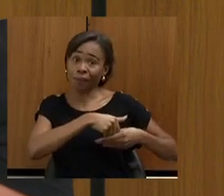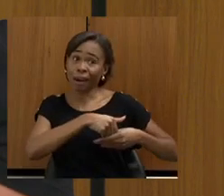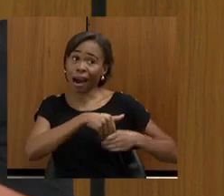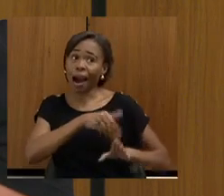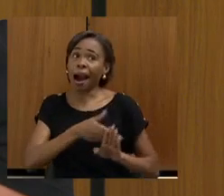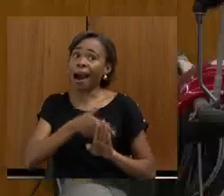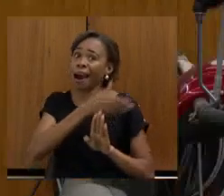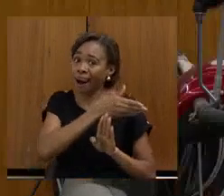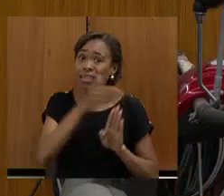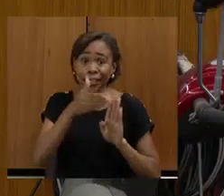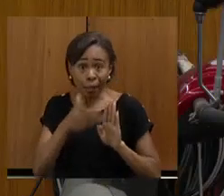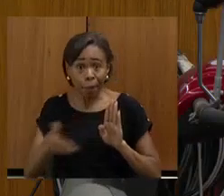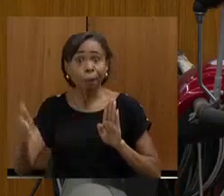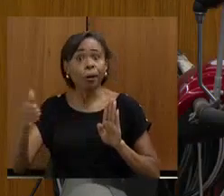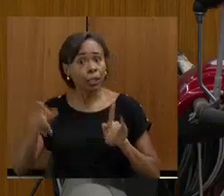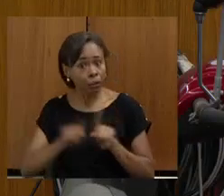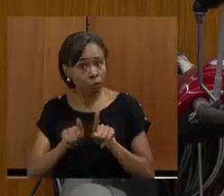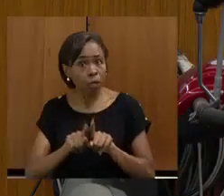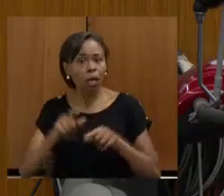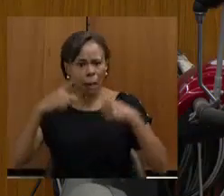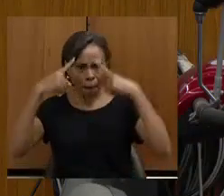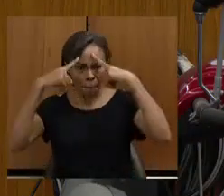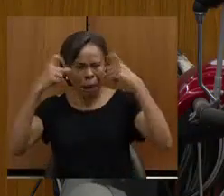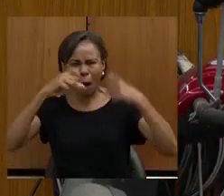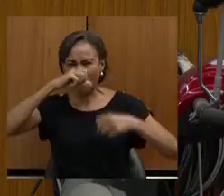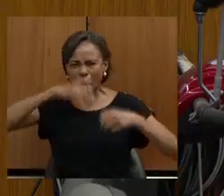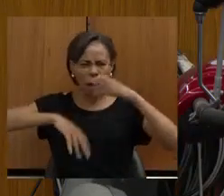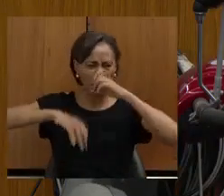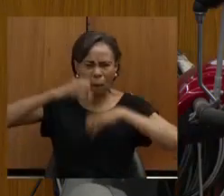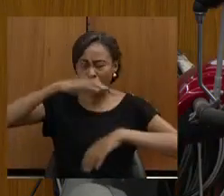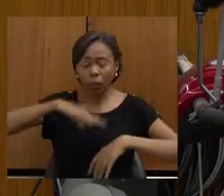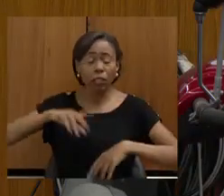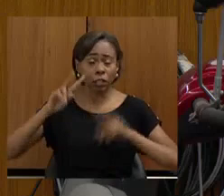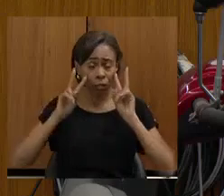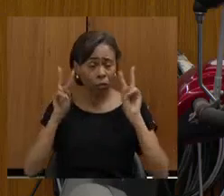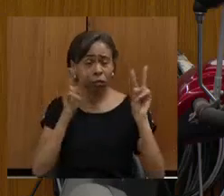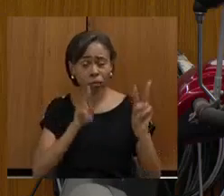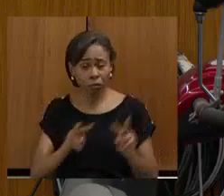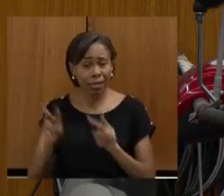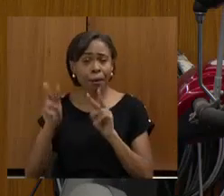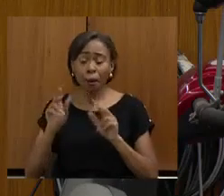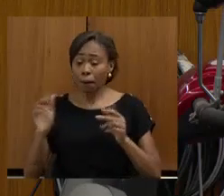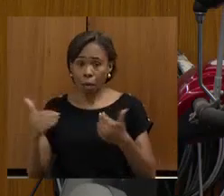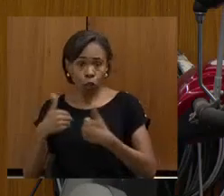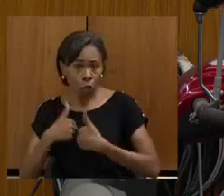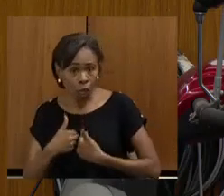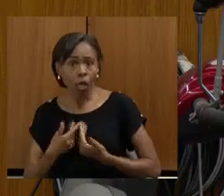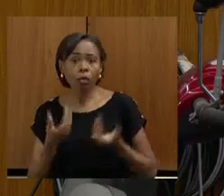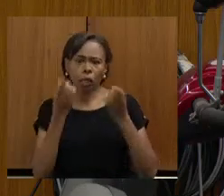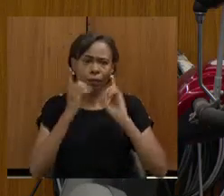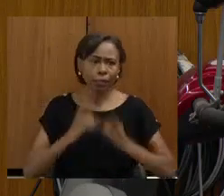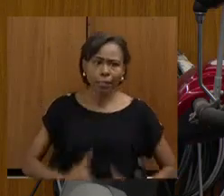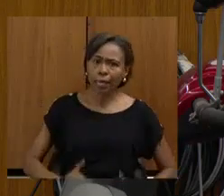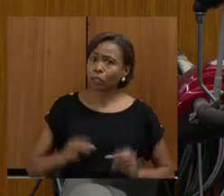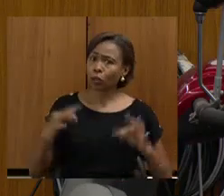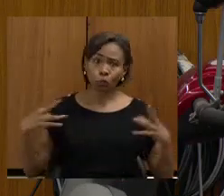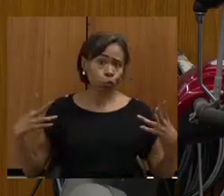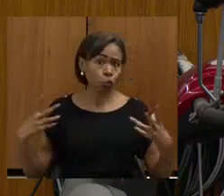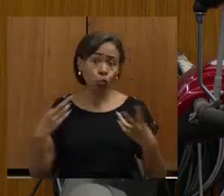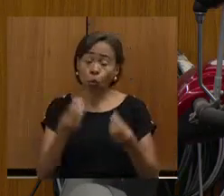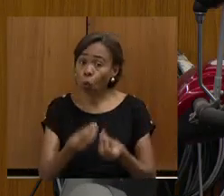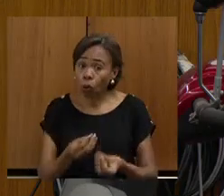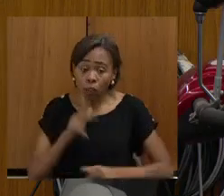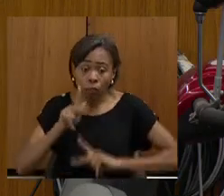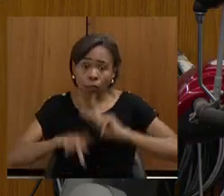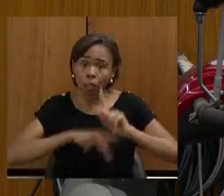eleição, nós estamos vendo essa violência, e não só, doutora Michelle, com pessoas autistas, com pessoas deficientes, nós estamos vendo isso com